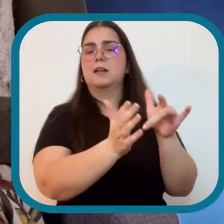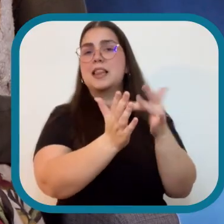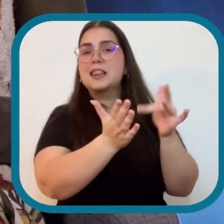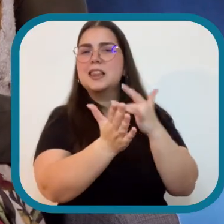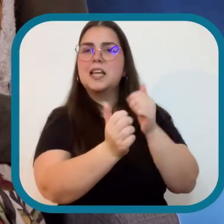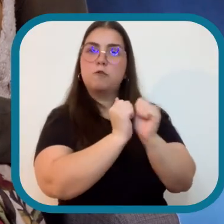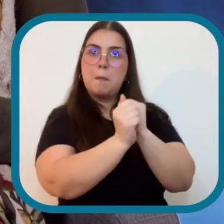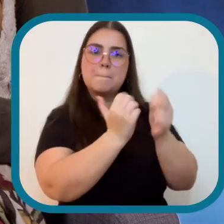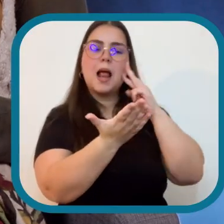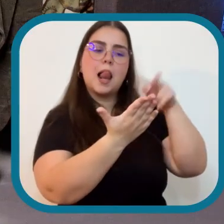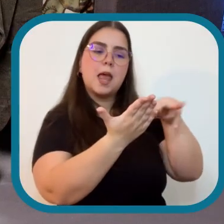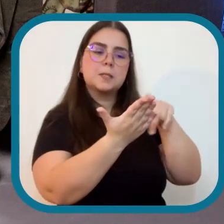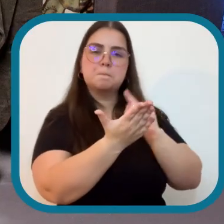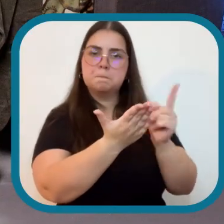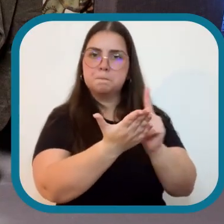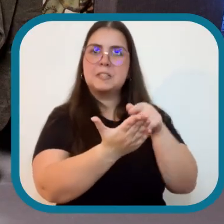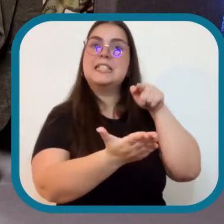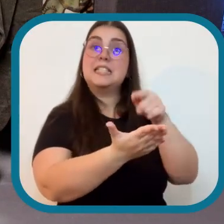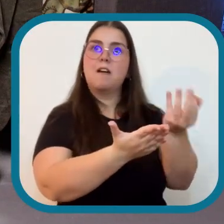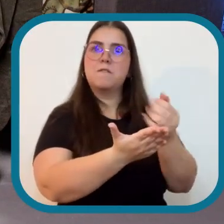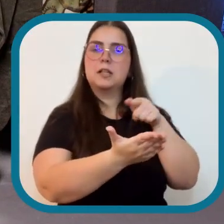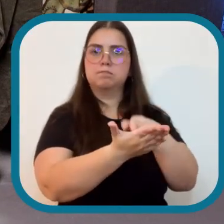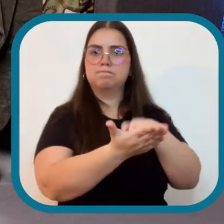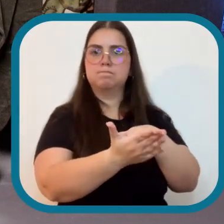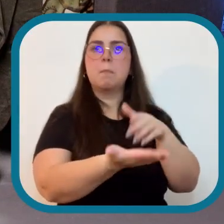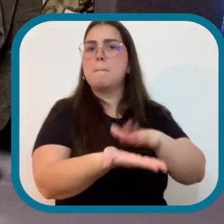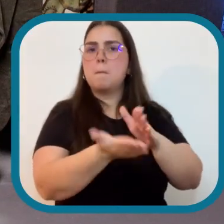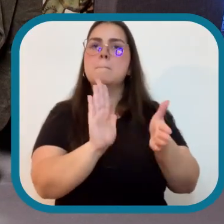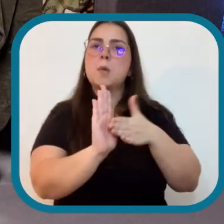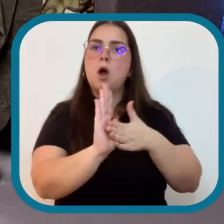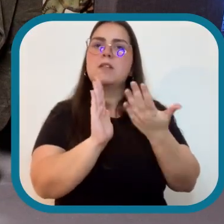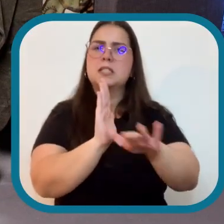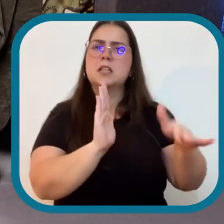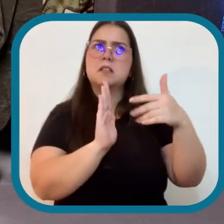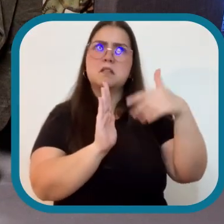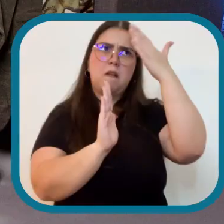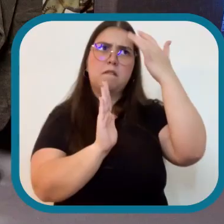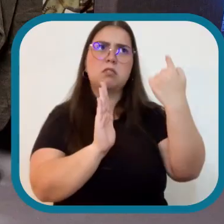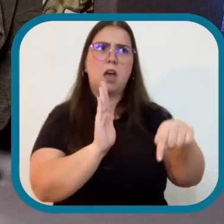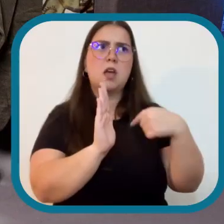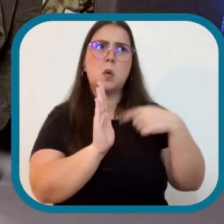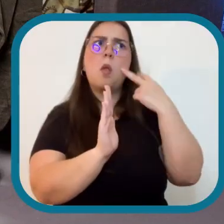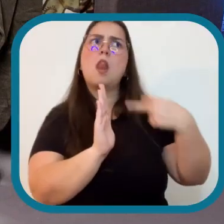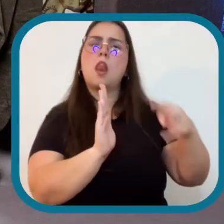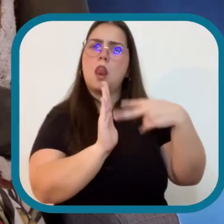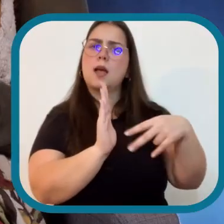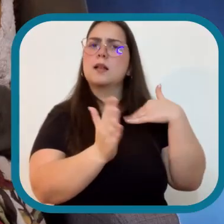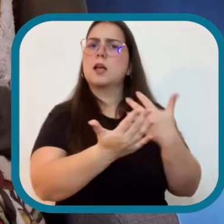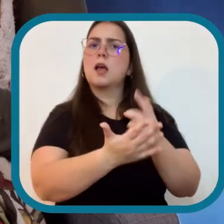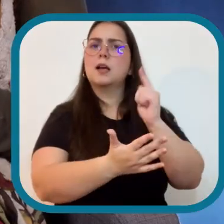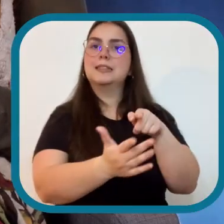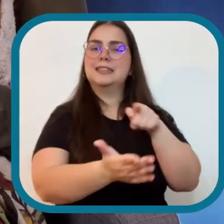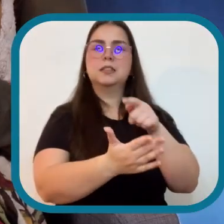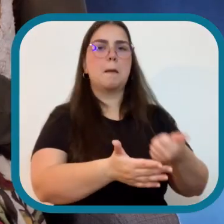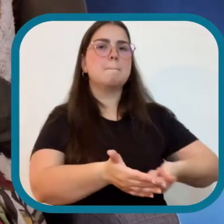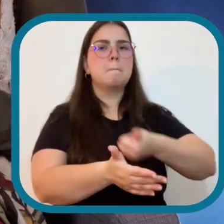a leitura no material impresso está provado cientificamente, julgo eu, pelo menos pelo que tenho lido, é